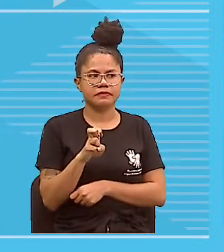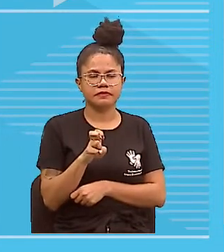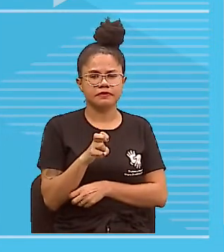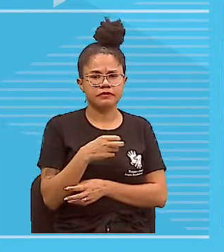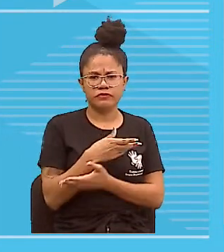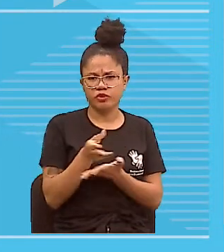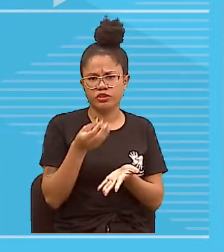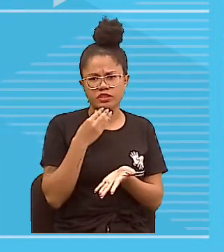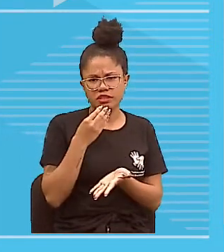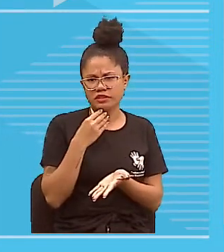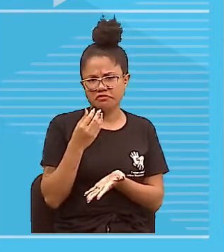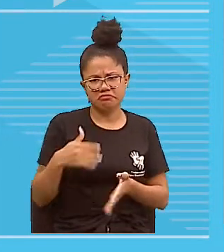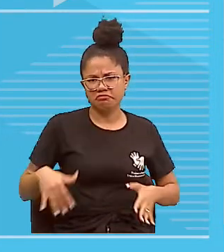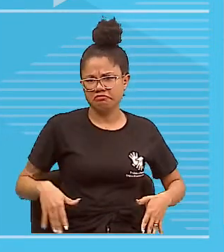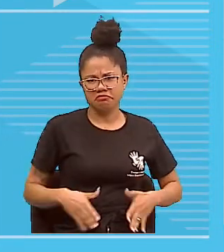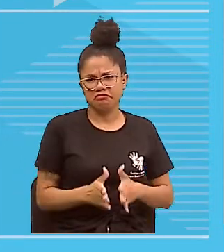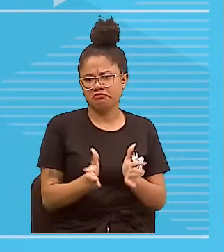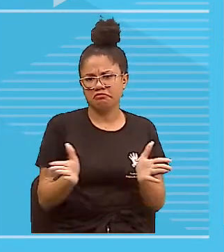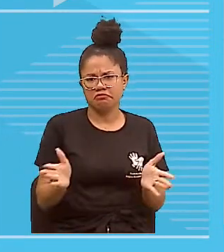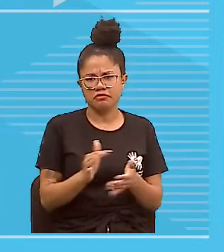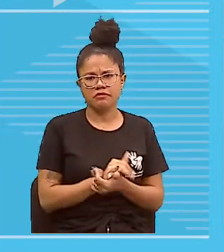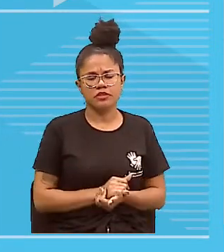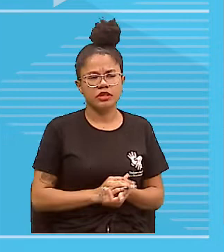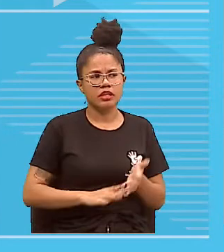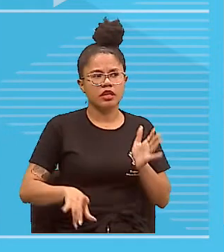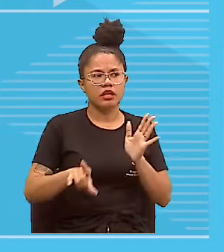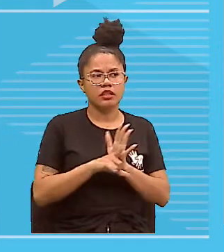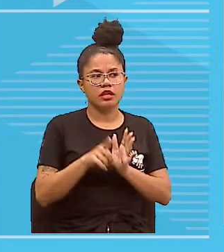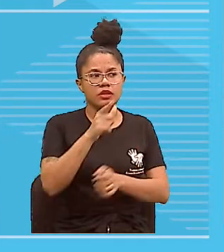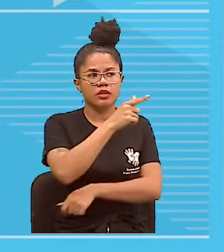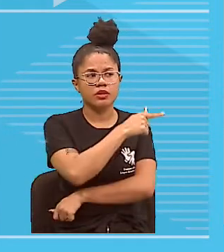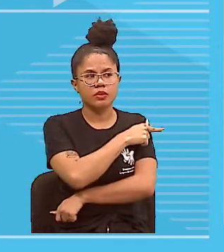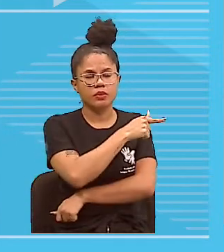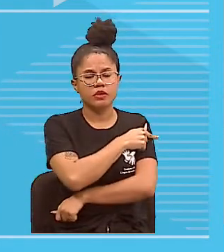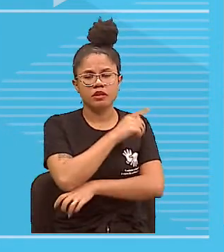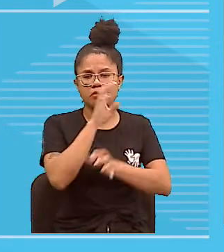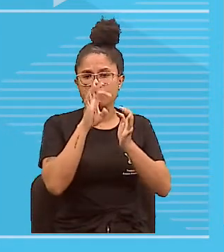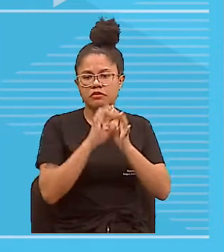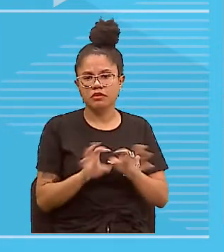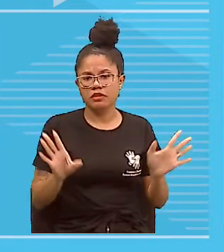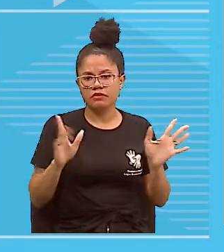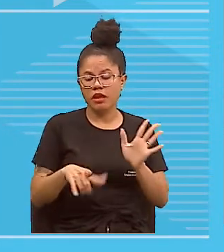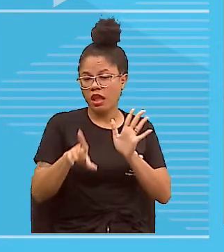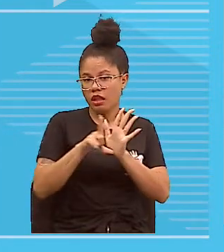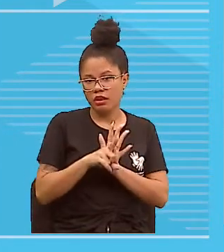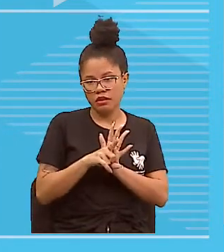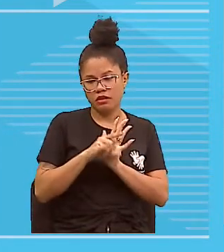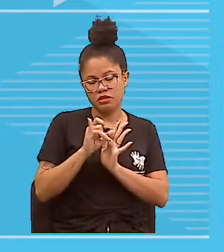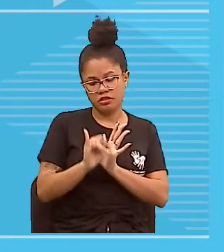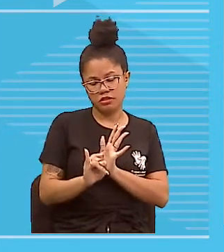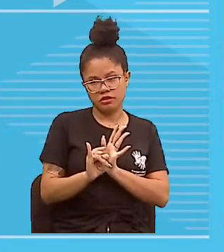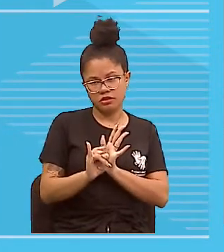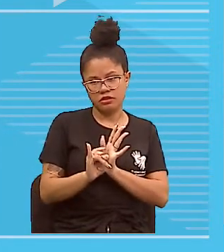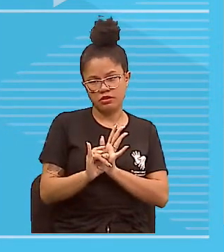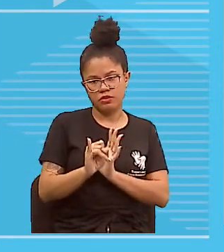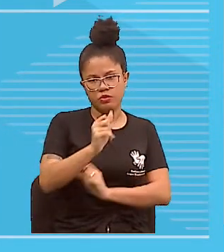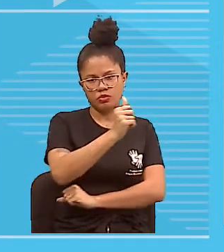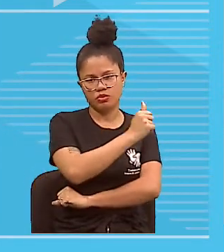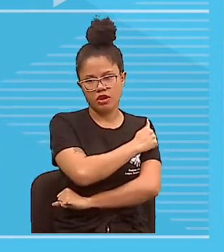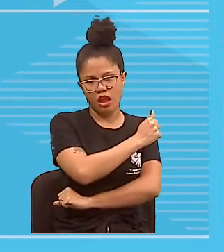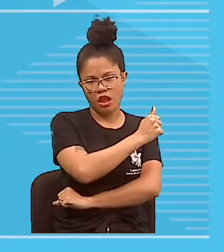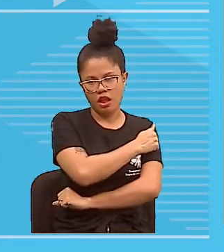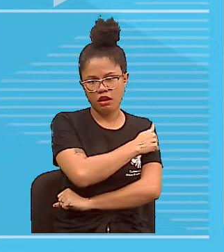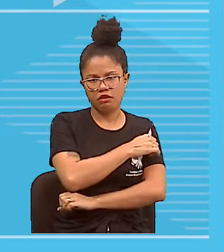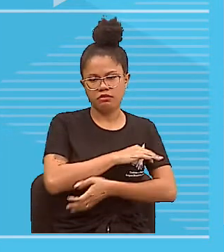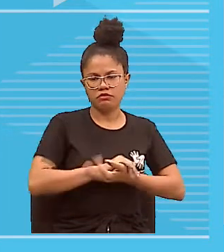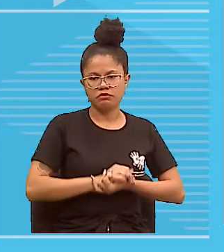nem eram nascidos, e a lei do Grêmio Livre. Então, é lei. Então, se os alunos, de forma espontânea,